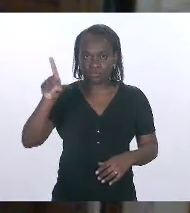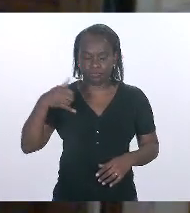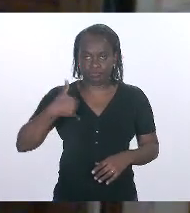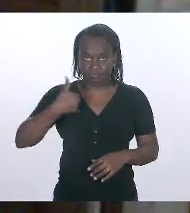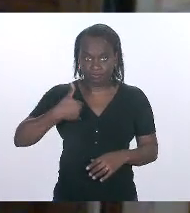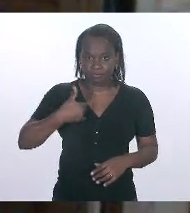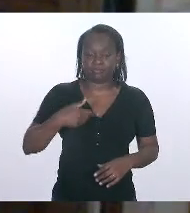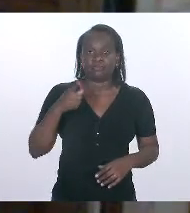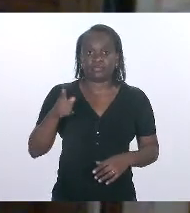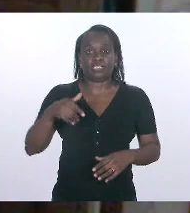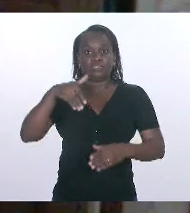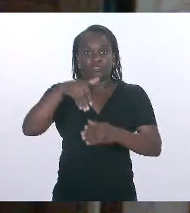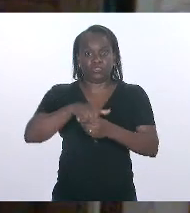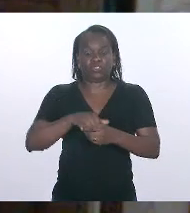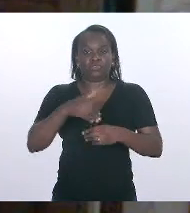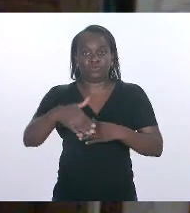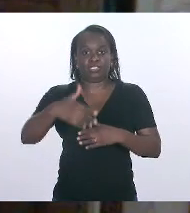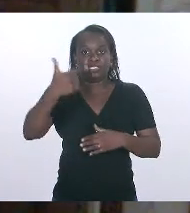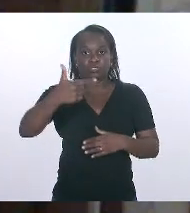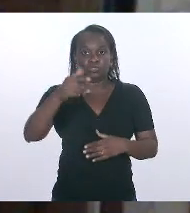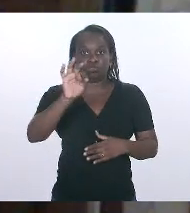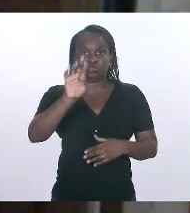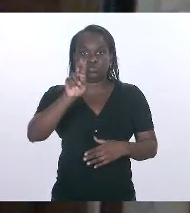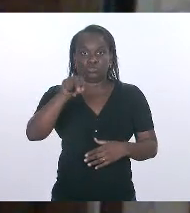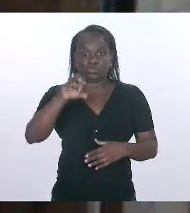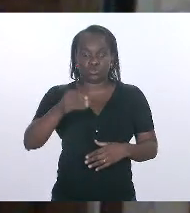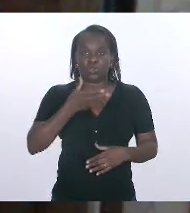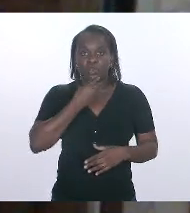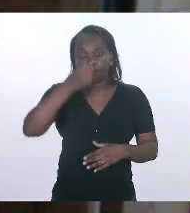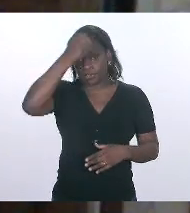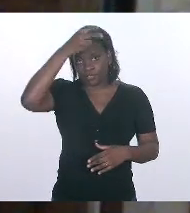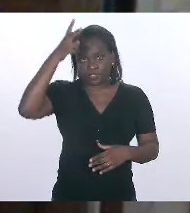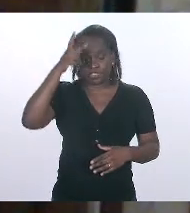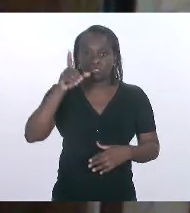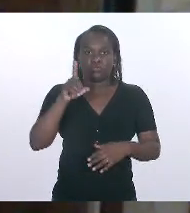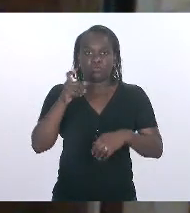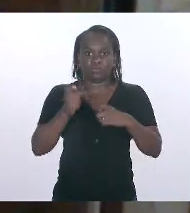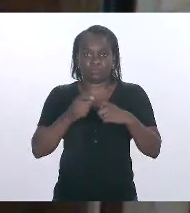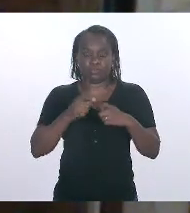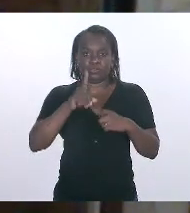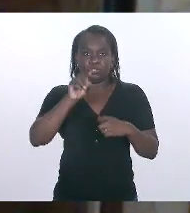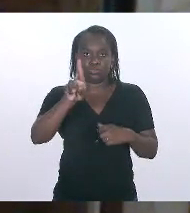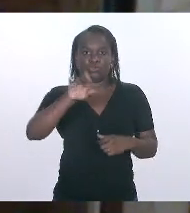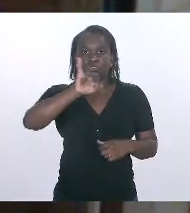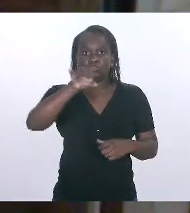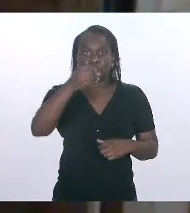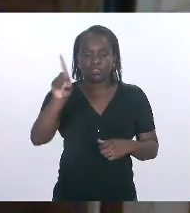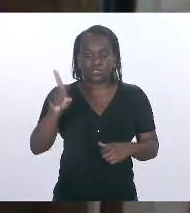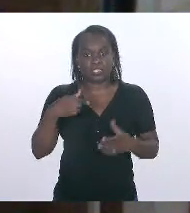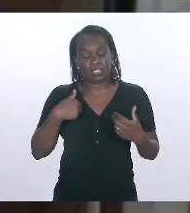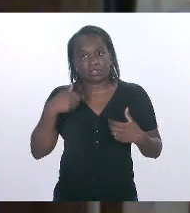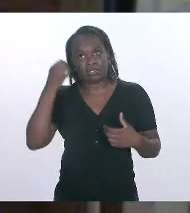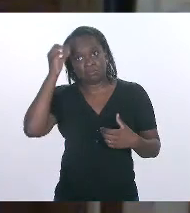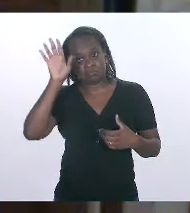está no segundo turno contra o prefeito Dr. João. E, salvo erro de memória,